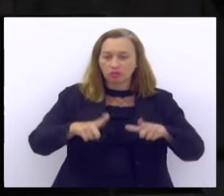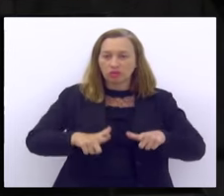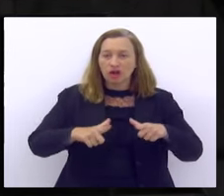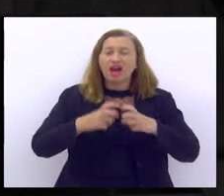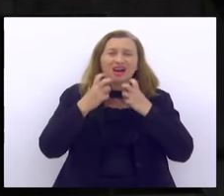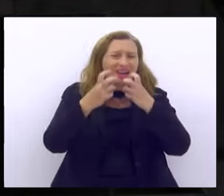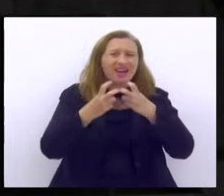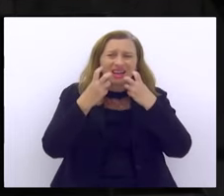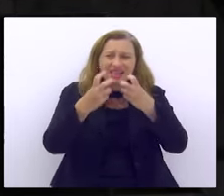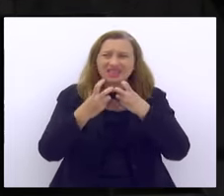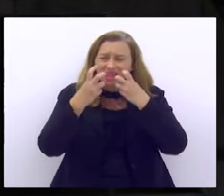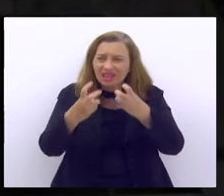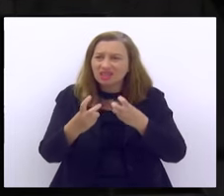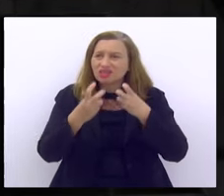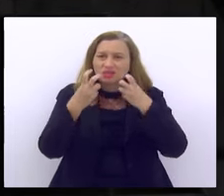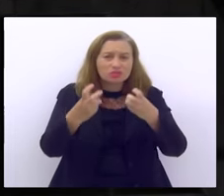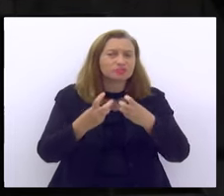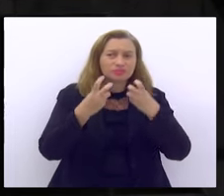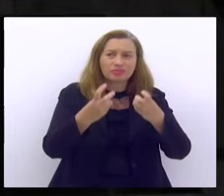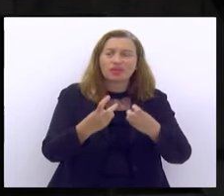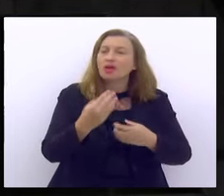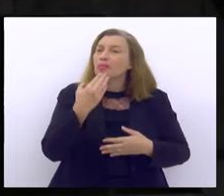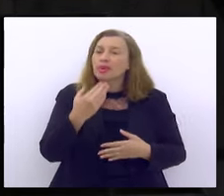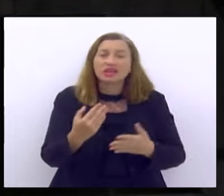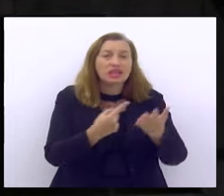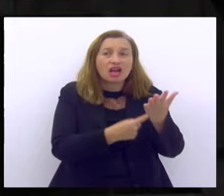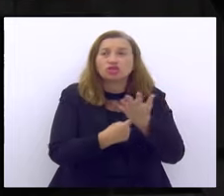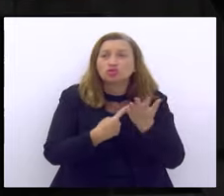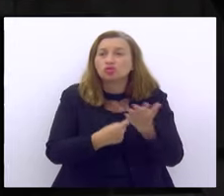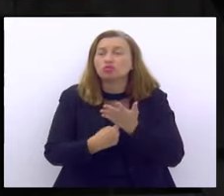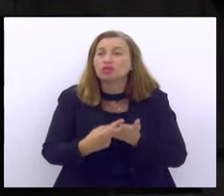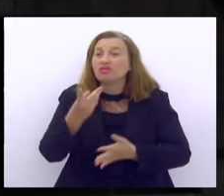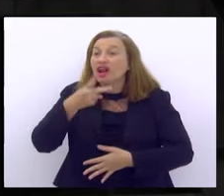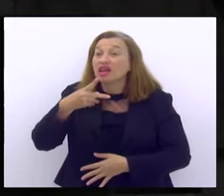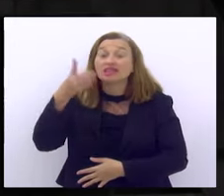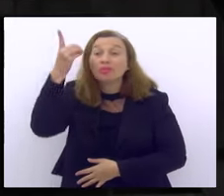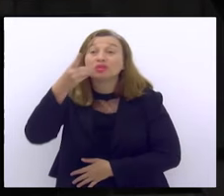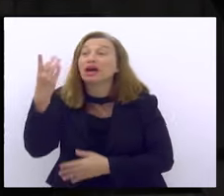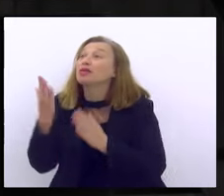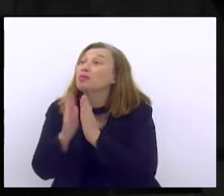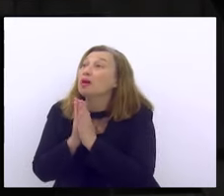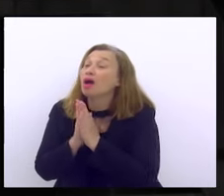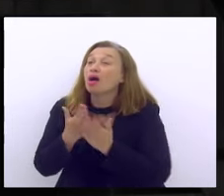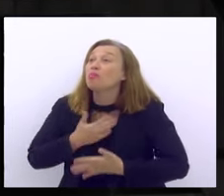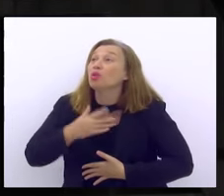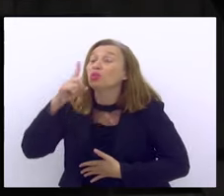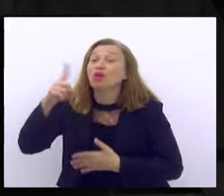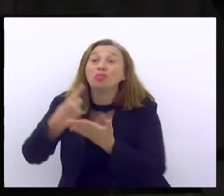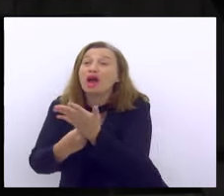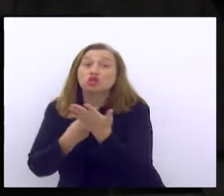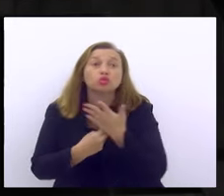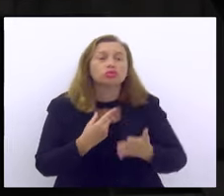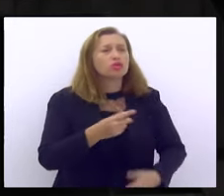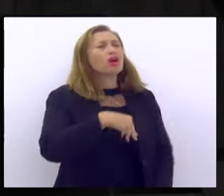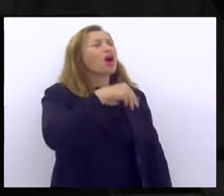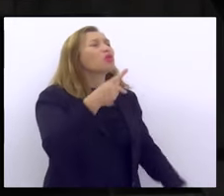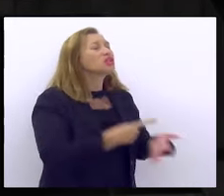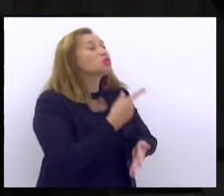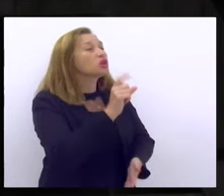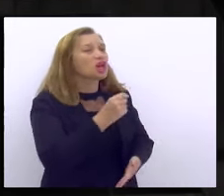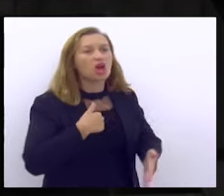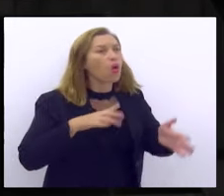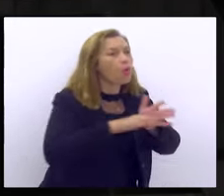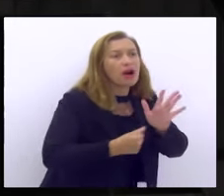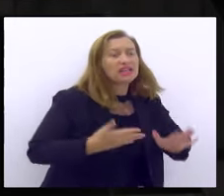correndo, desesperados dentro do carro, dizendo, deputados, pelo amor de Deus, me ajuda. O que foi, senhora? Eu fui